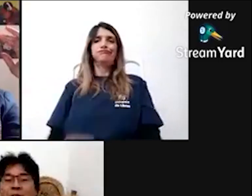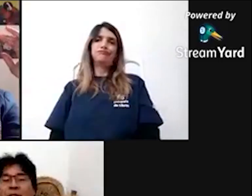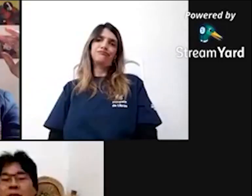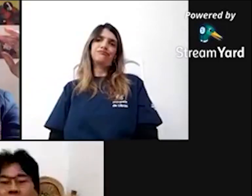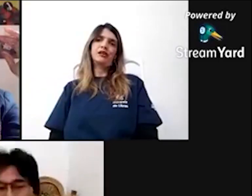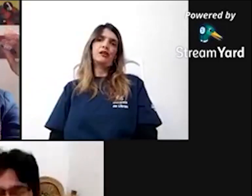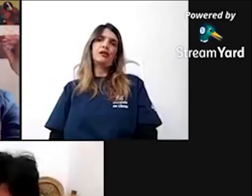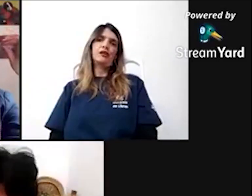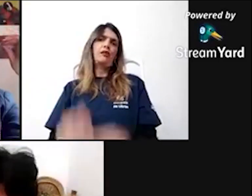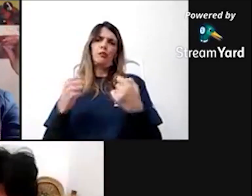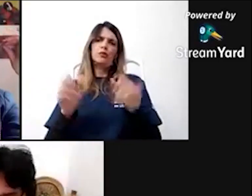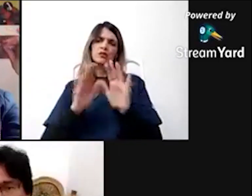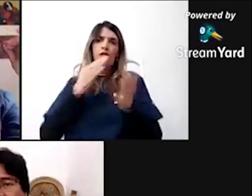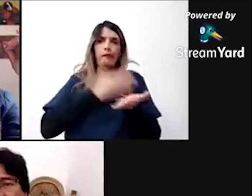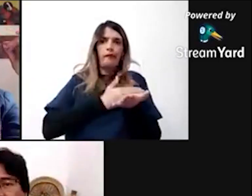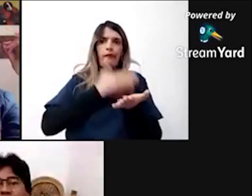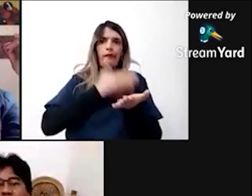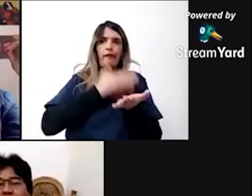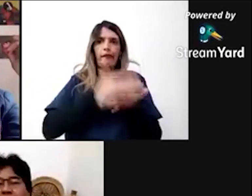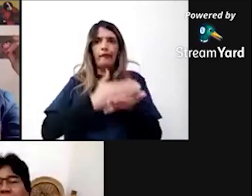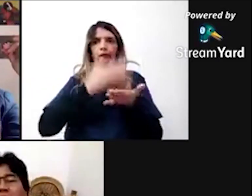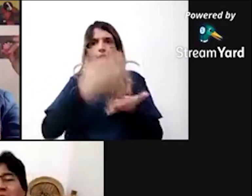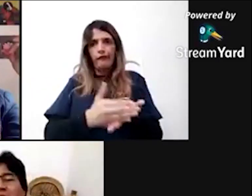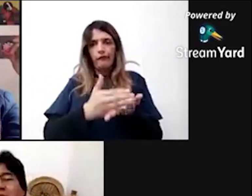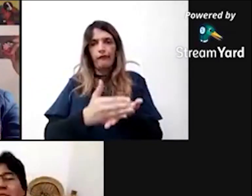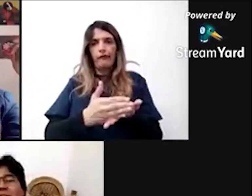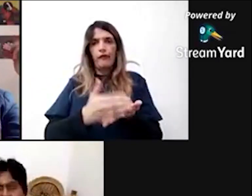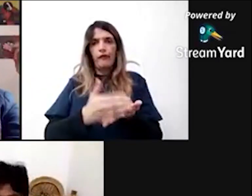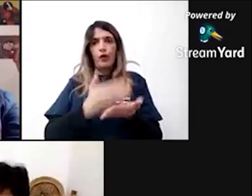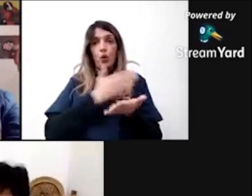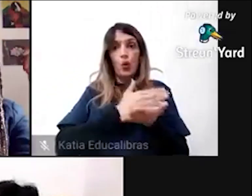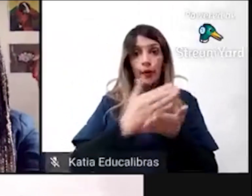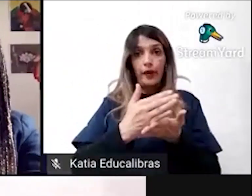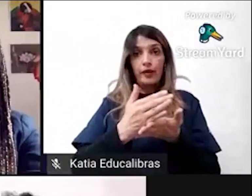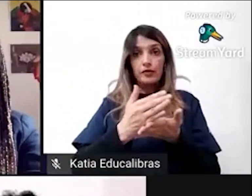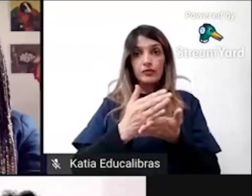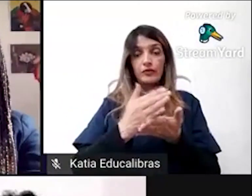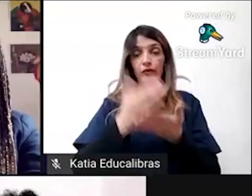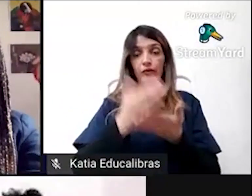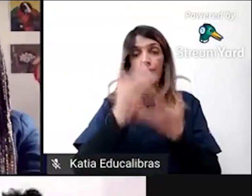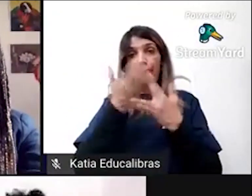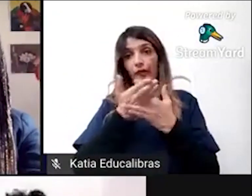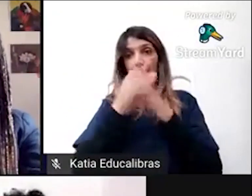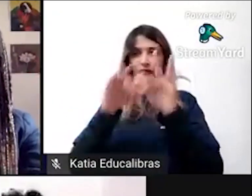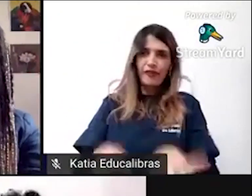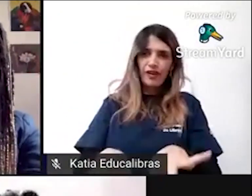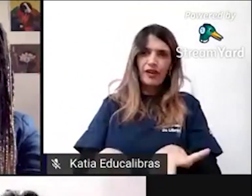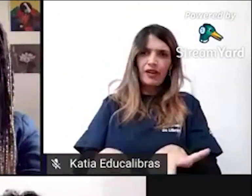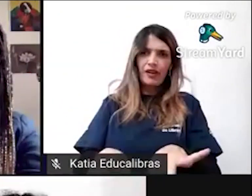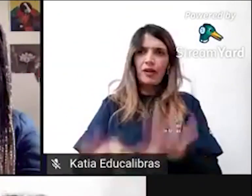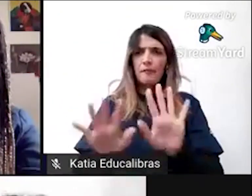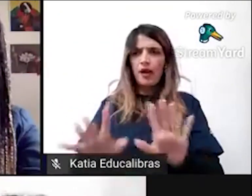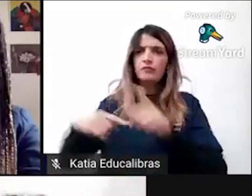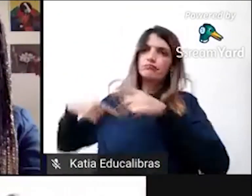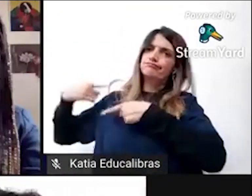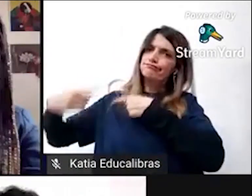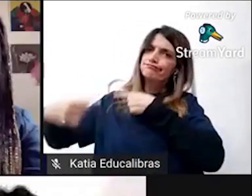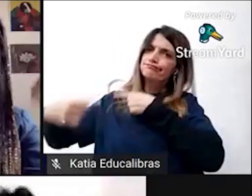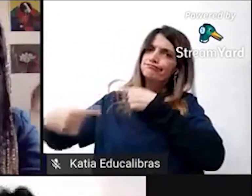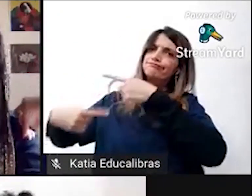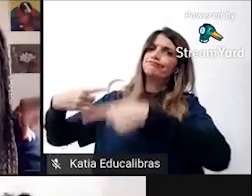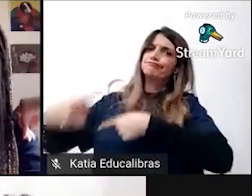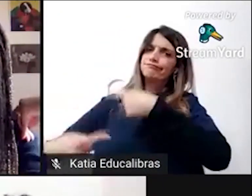fim, simplesmente, porque o começo, meio e fim está sempre em circulação, certo? Então,